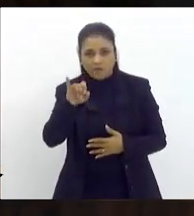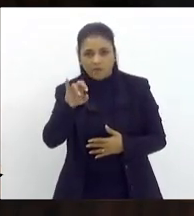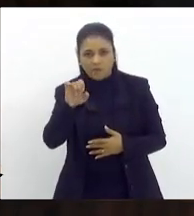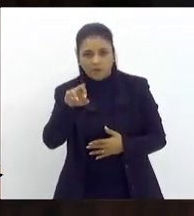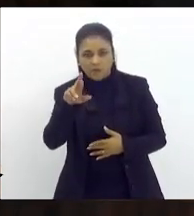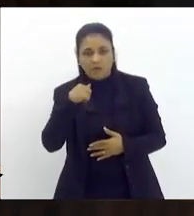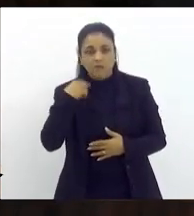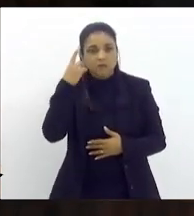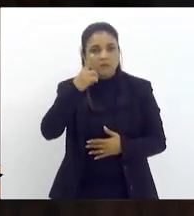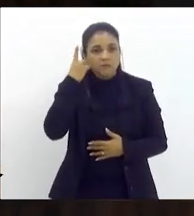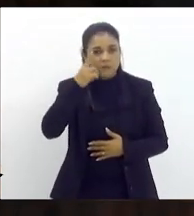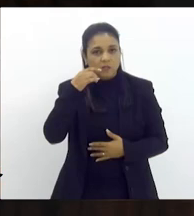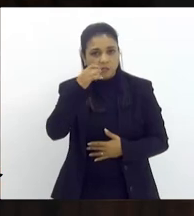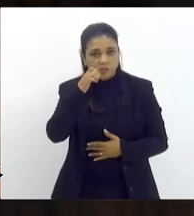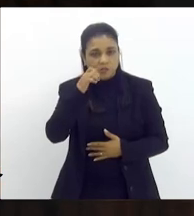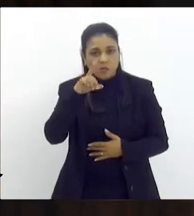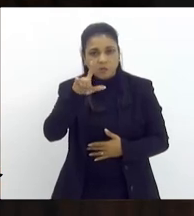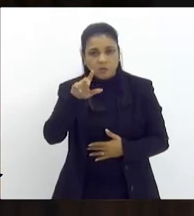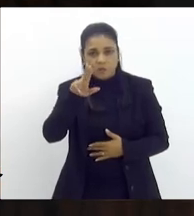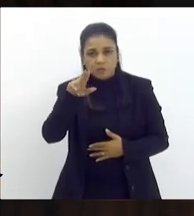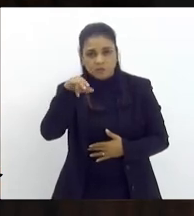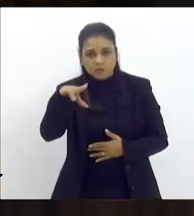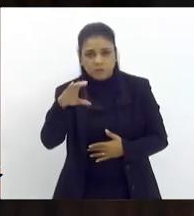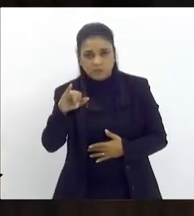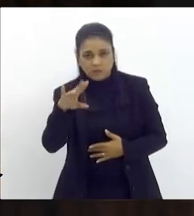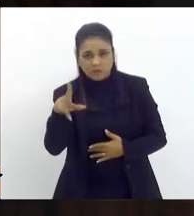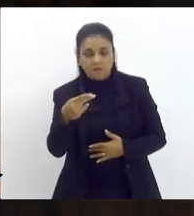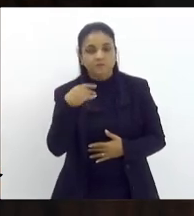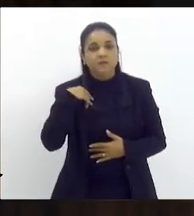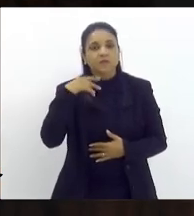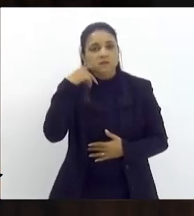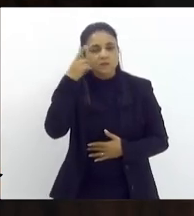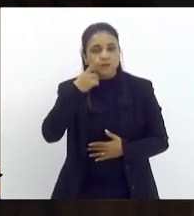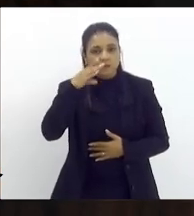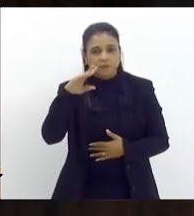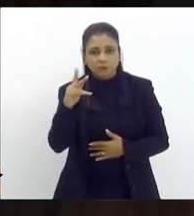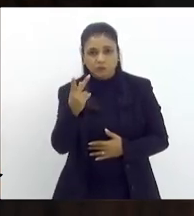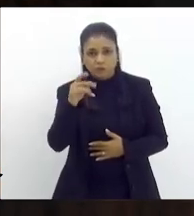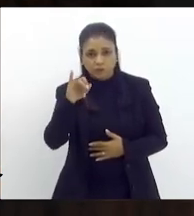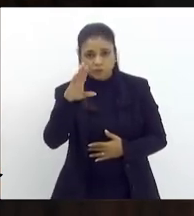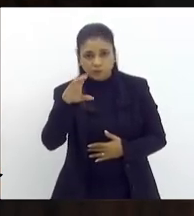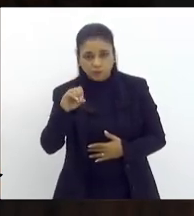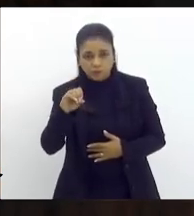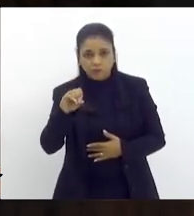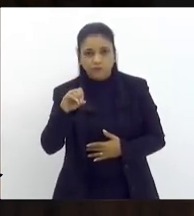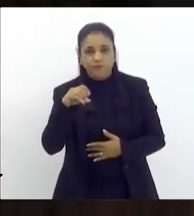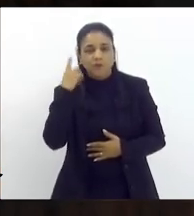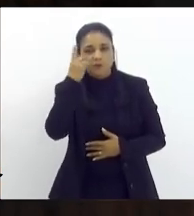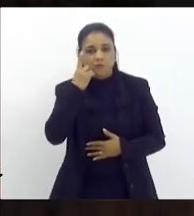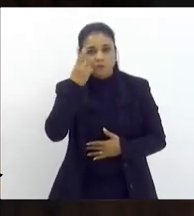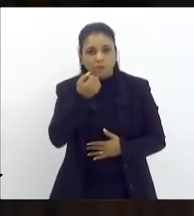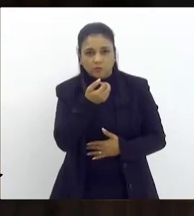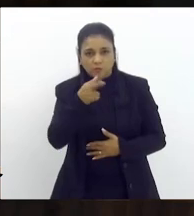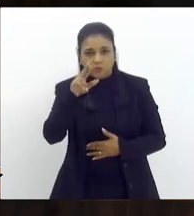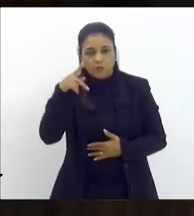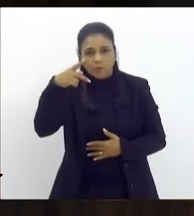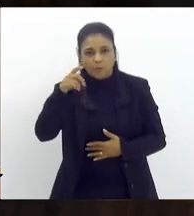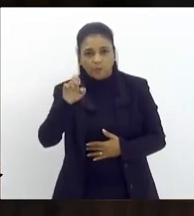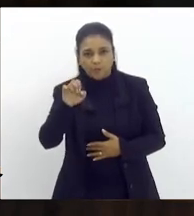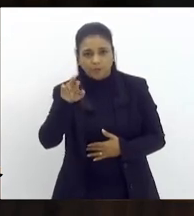deputada Lucinha Deputado Chico Machado Deputado Dr Pedro